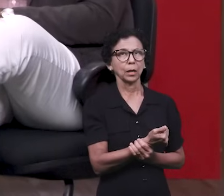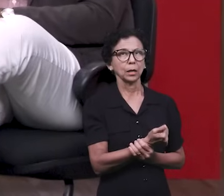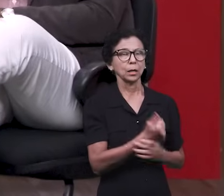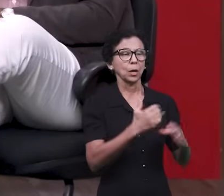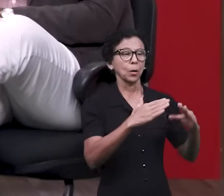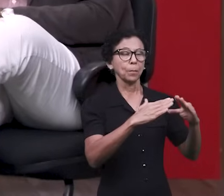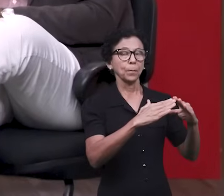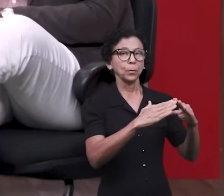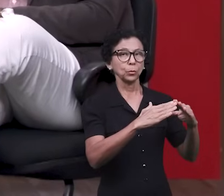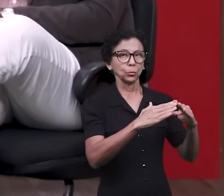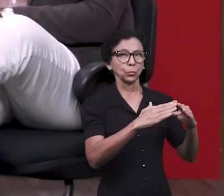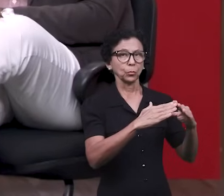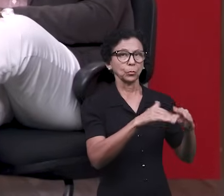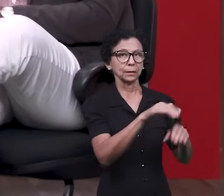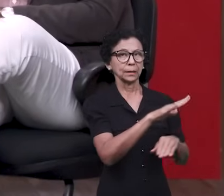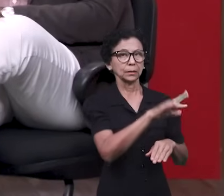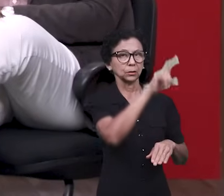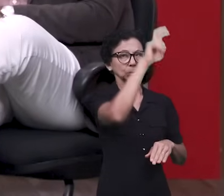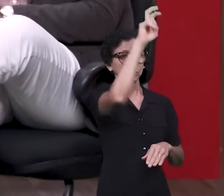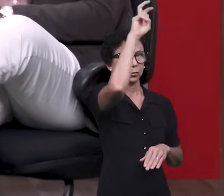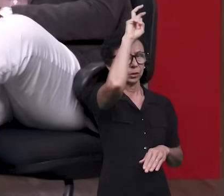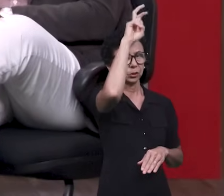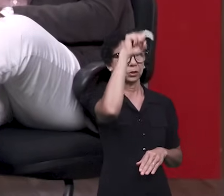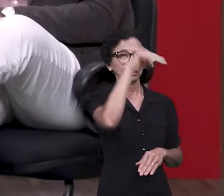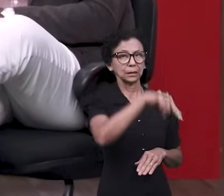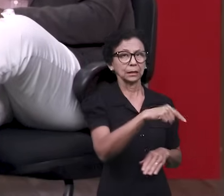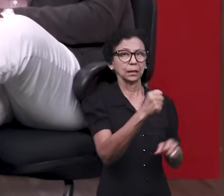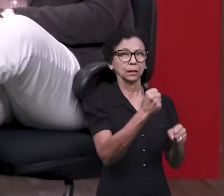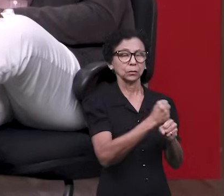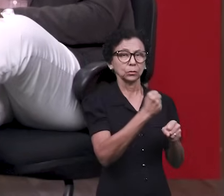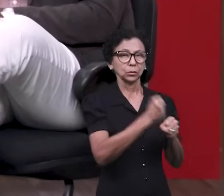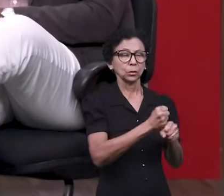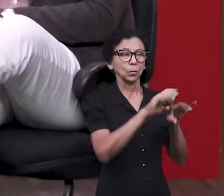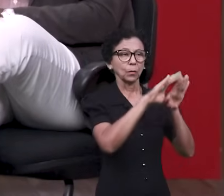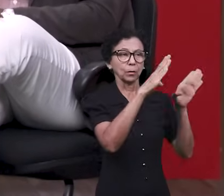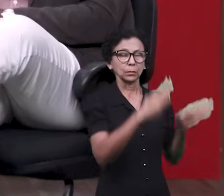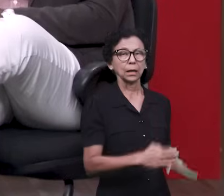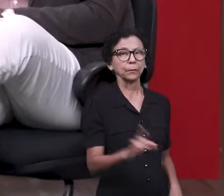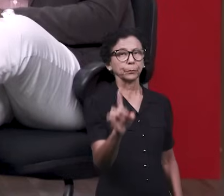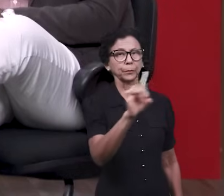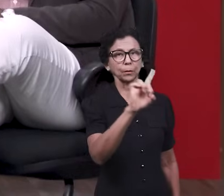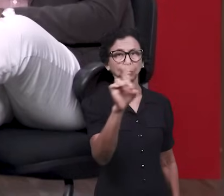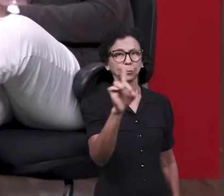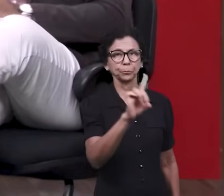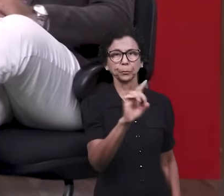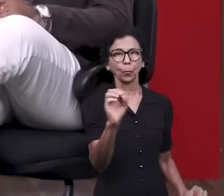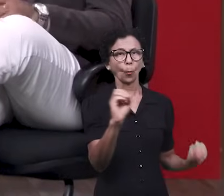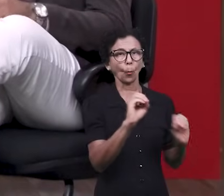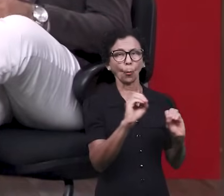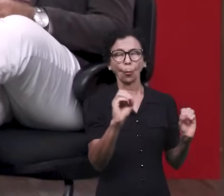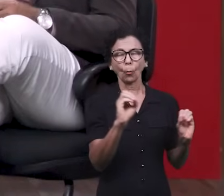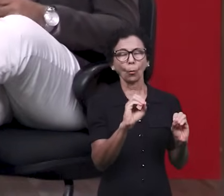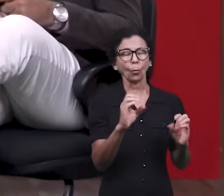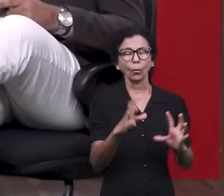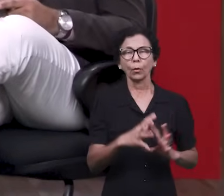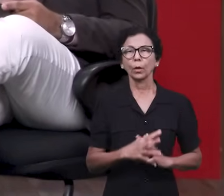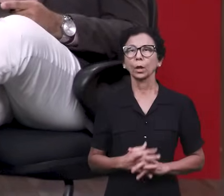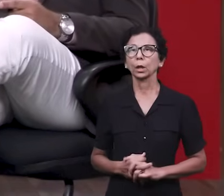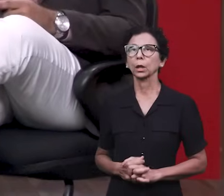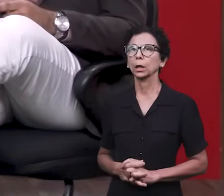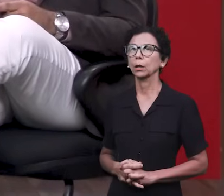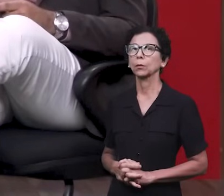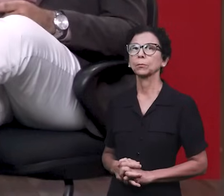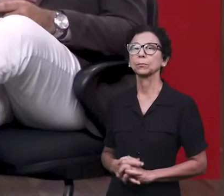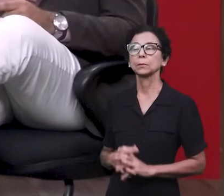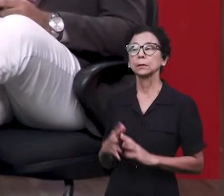Tem um mistério aí também, né? Tem um mistério aí também, mas vamos continuar, pastor. Bom, então houve